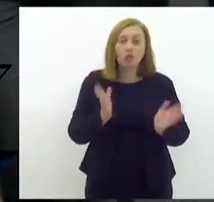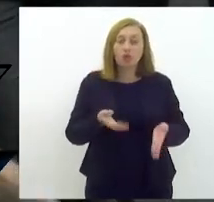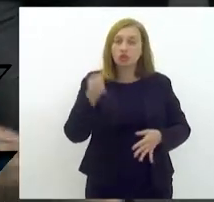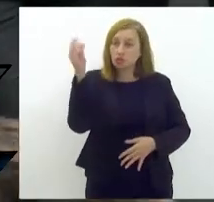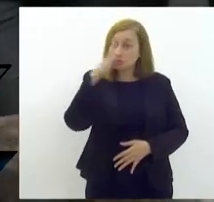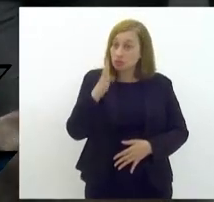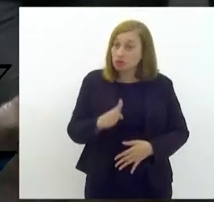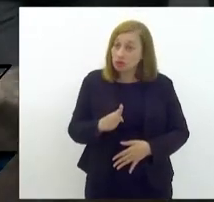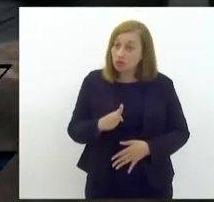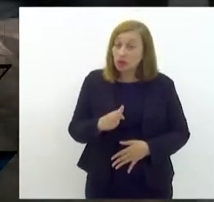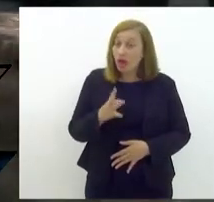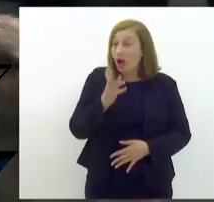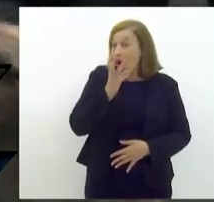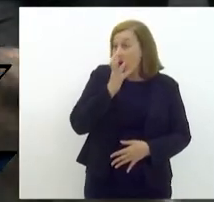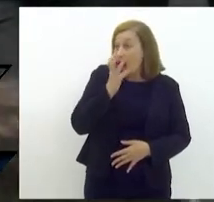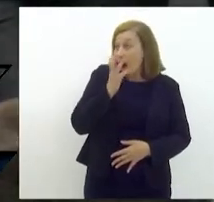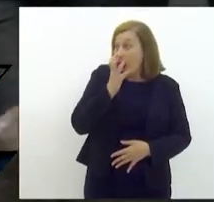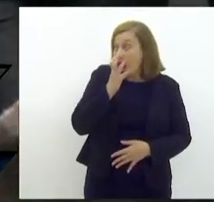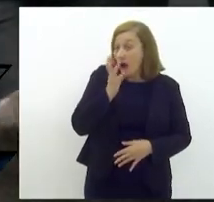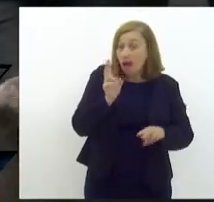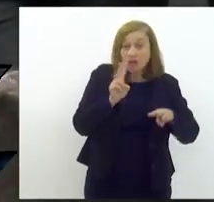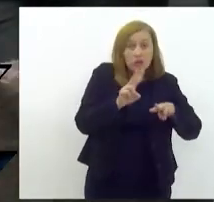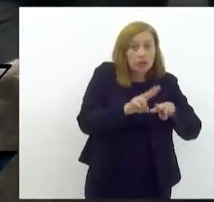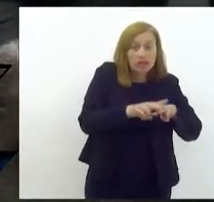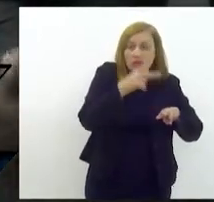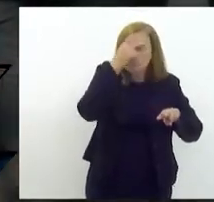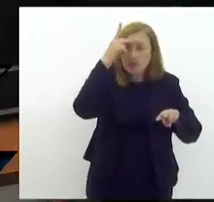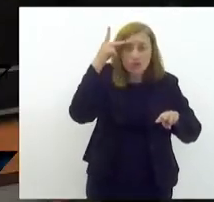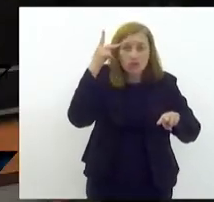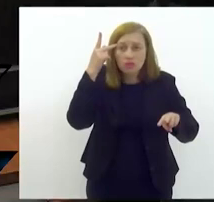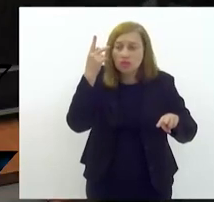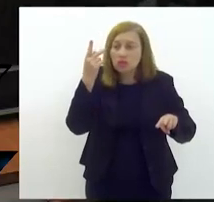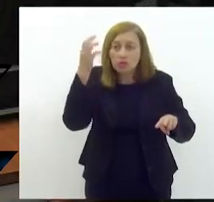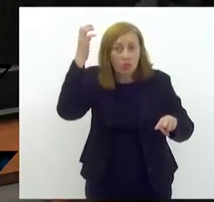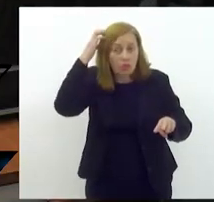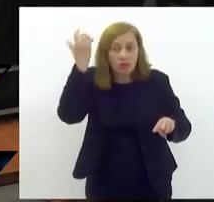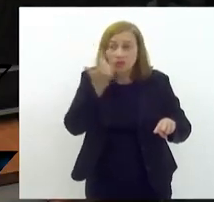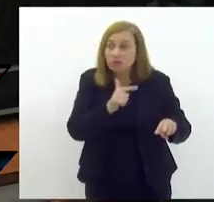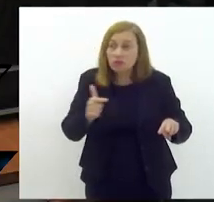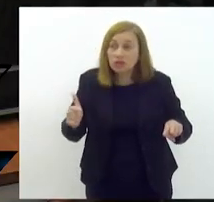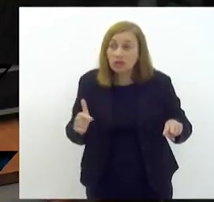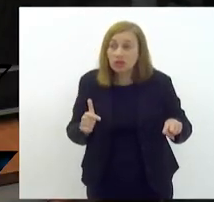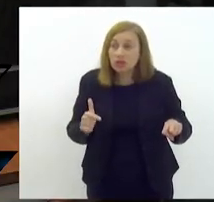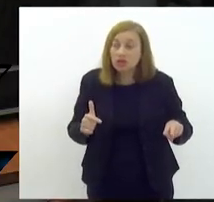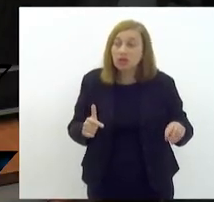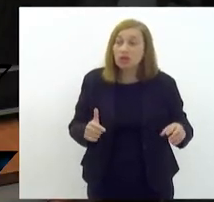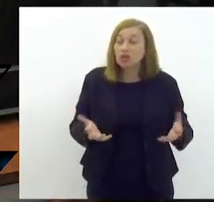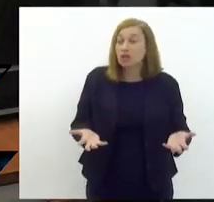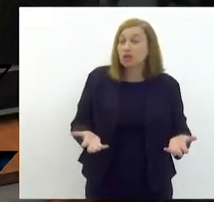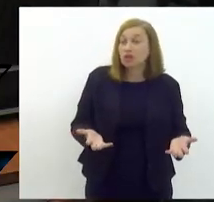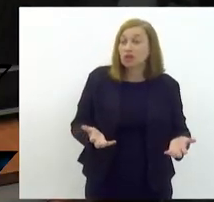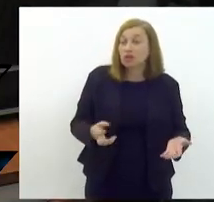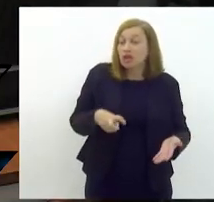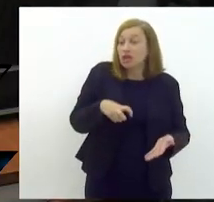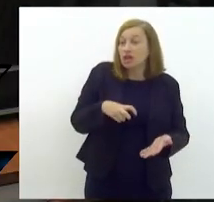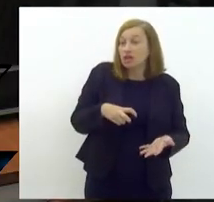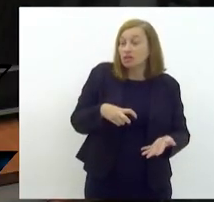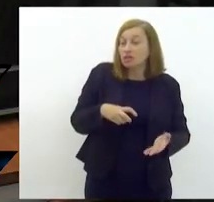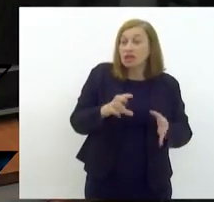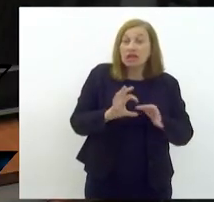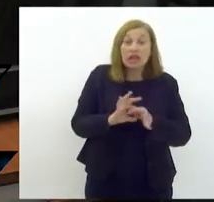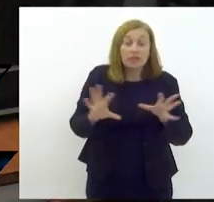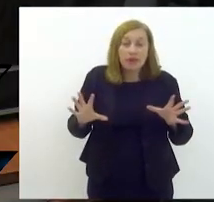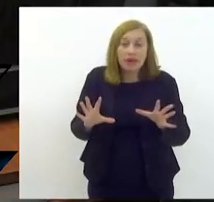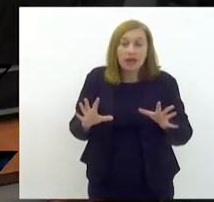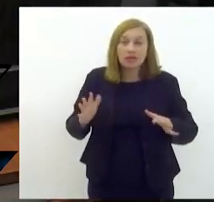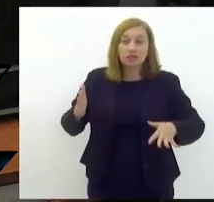estão admirados que estão prendendo os inocentes né e condenando soltando